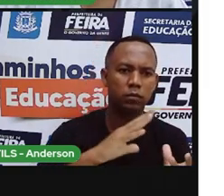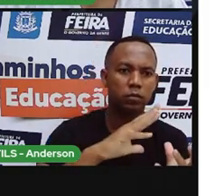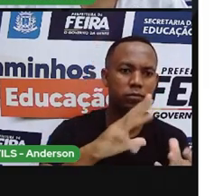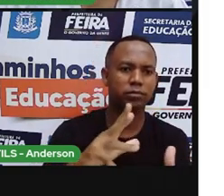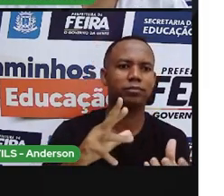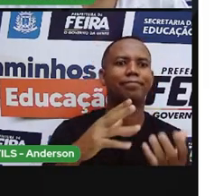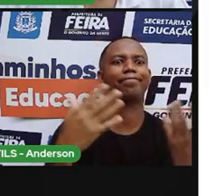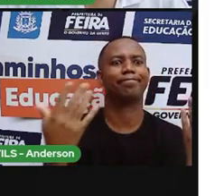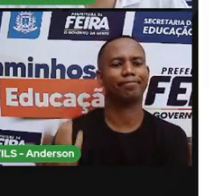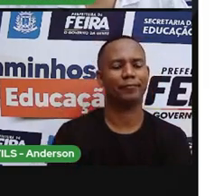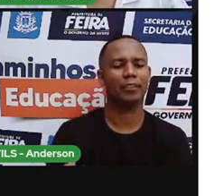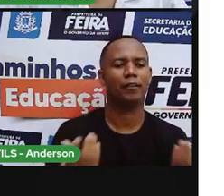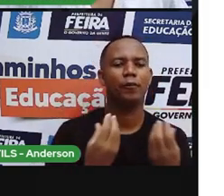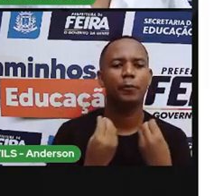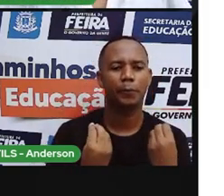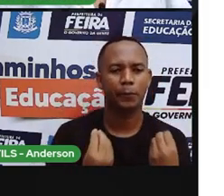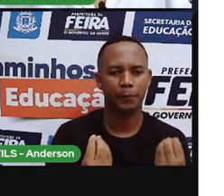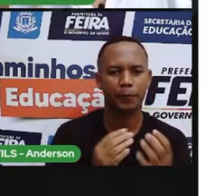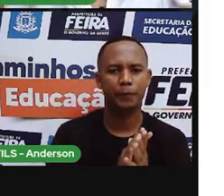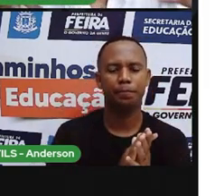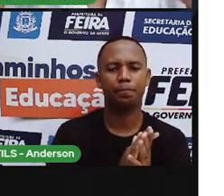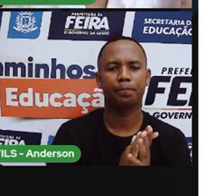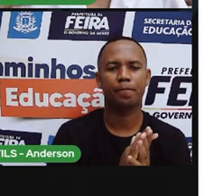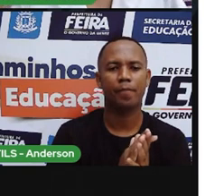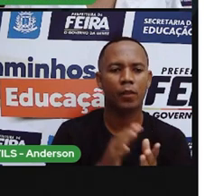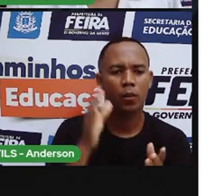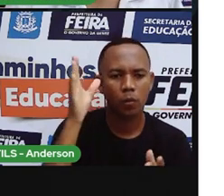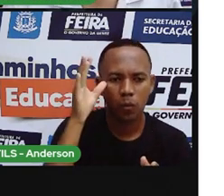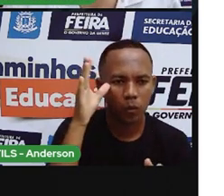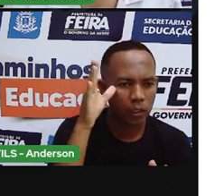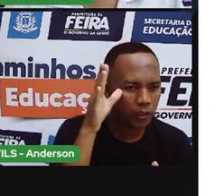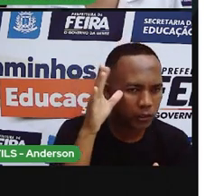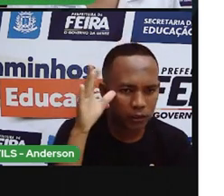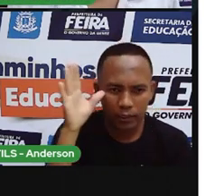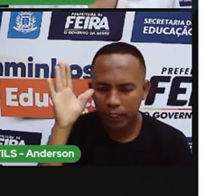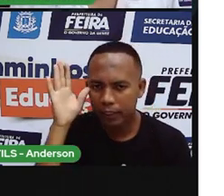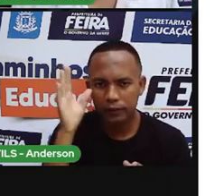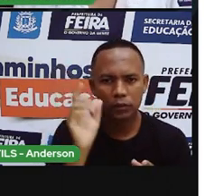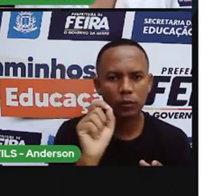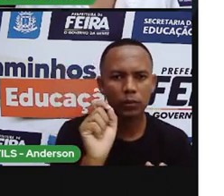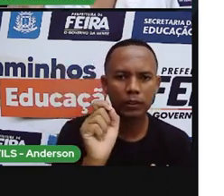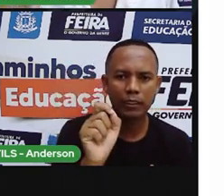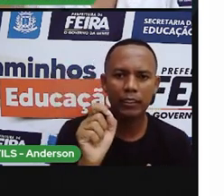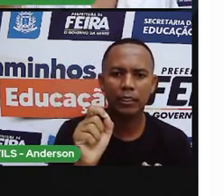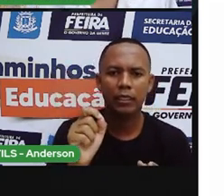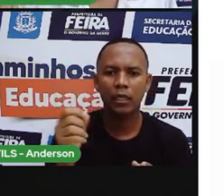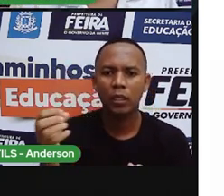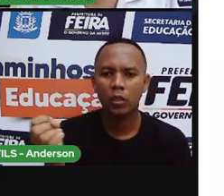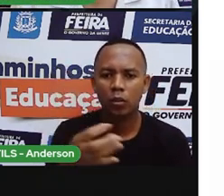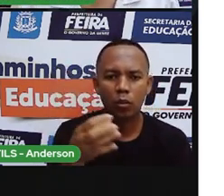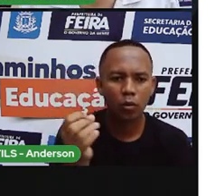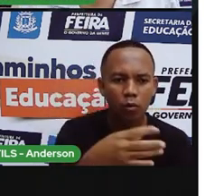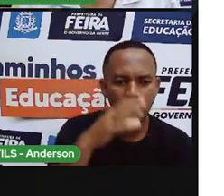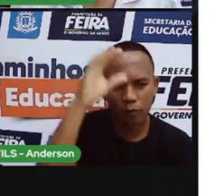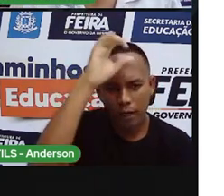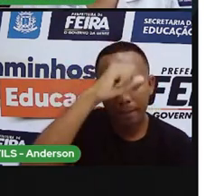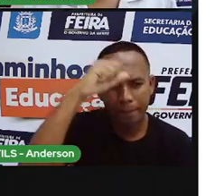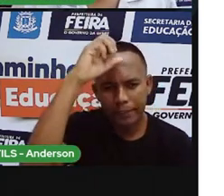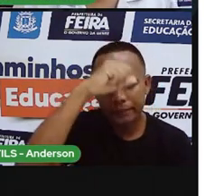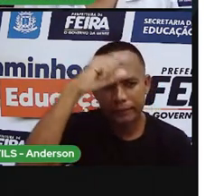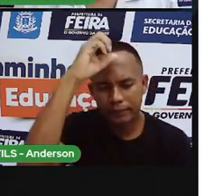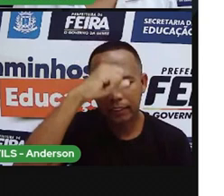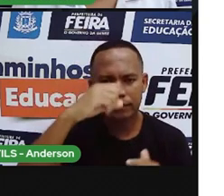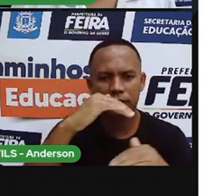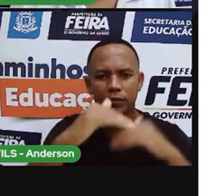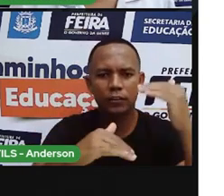gente, viu, Anderson? Bom, essa curiosidade busca desenvolver o quê? Novos métodos para aperfeiçoar